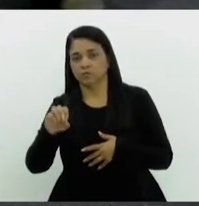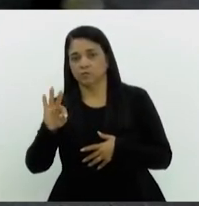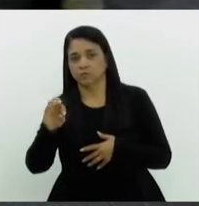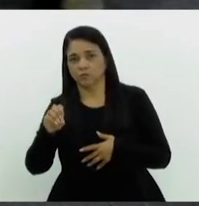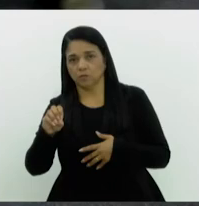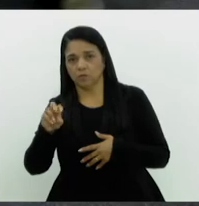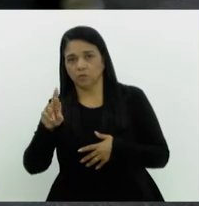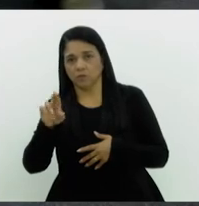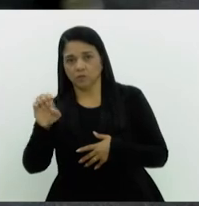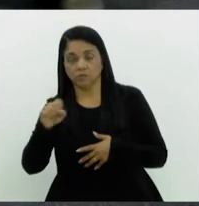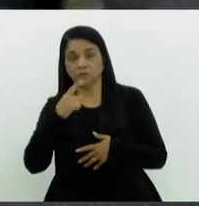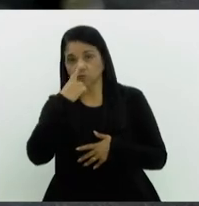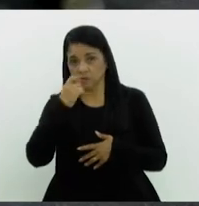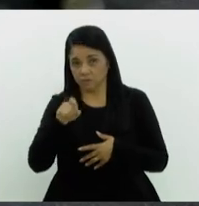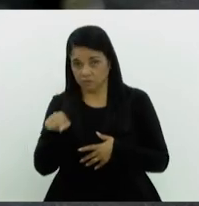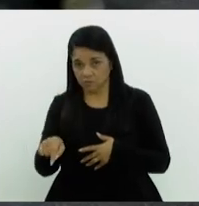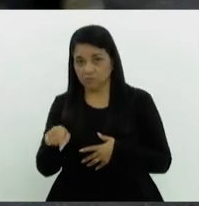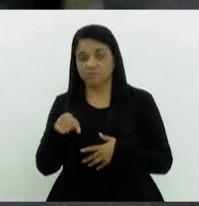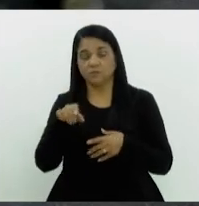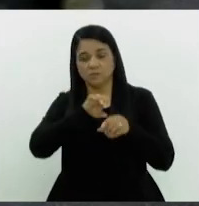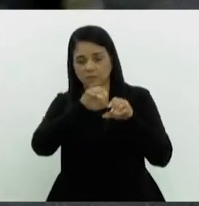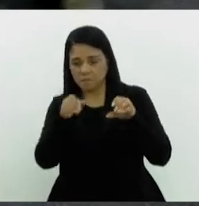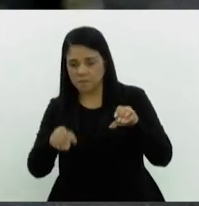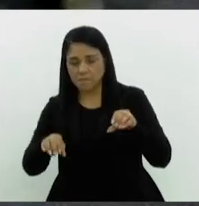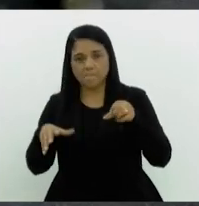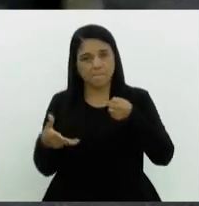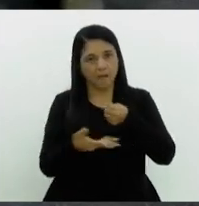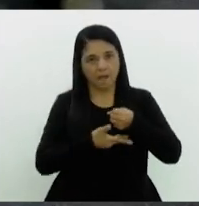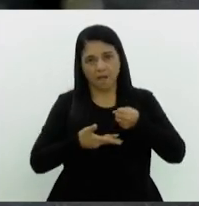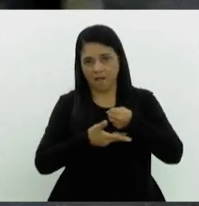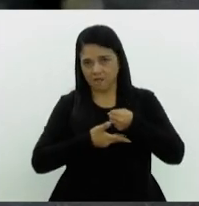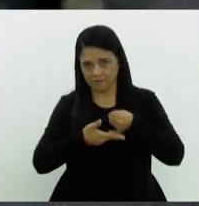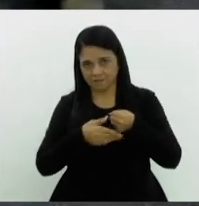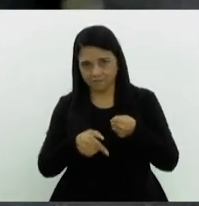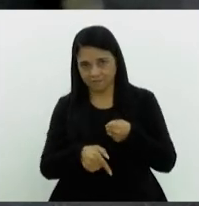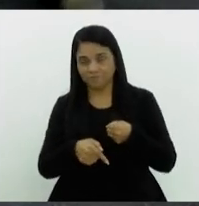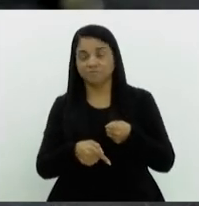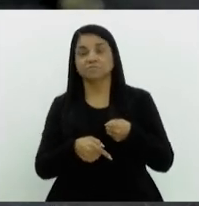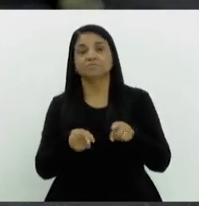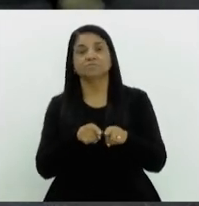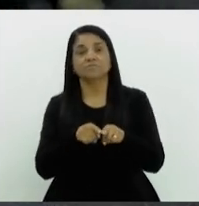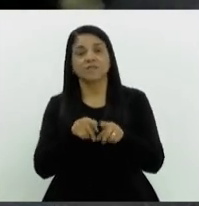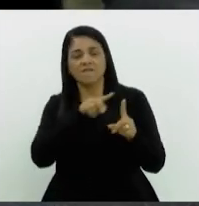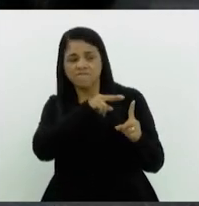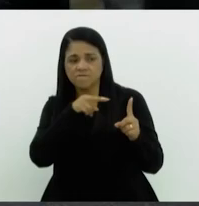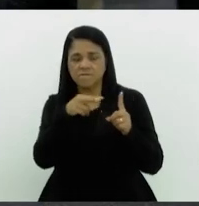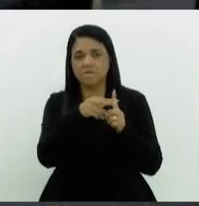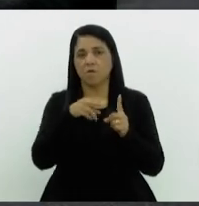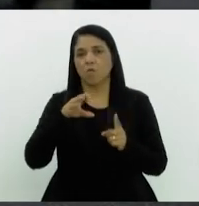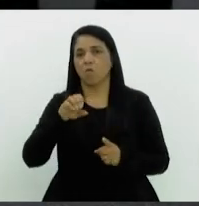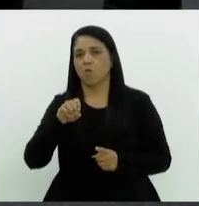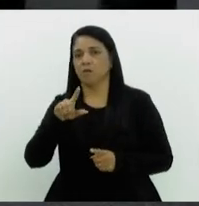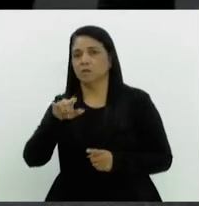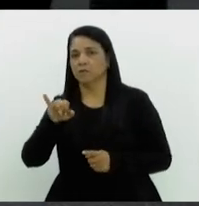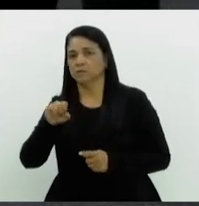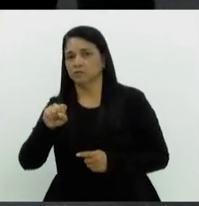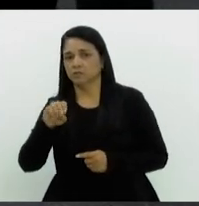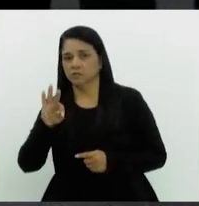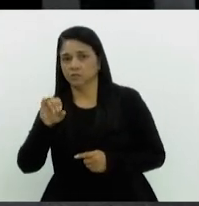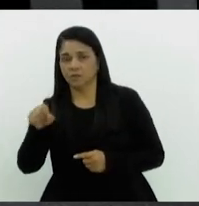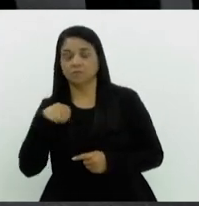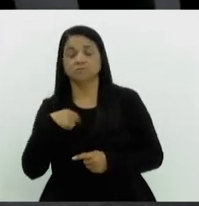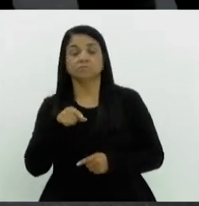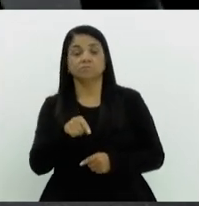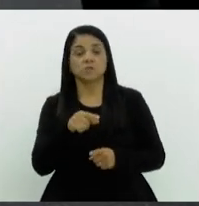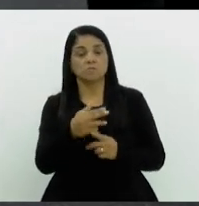destinação correta, inclusive no saneamento básico. Então, essa visão holística do André Trigueiro trouxe para mim também